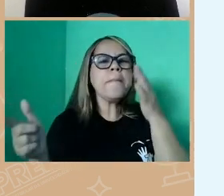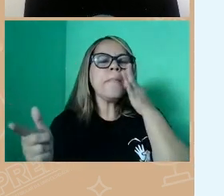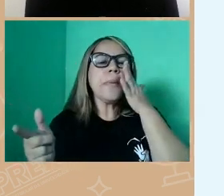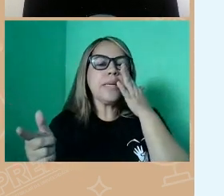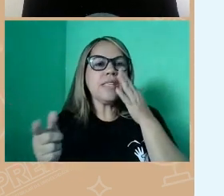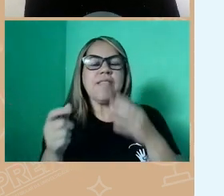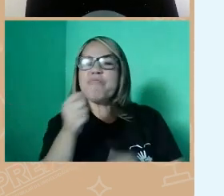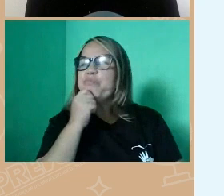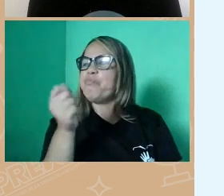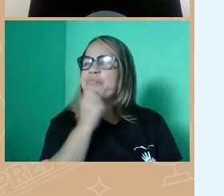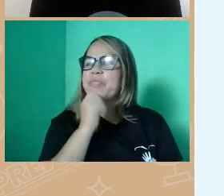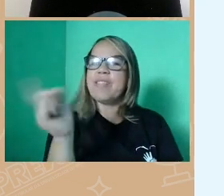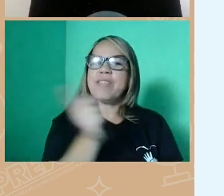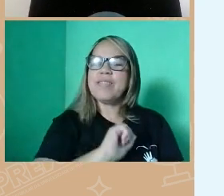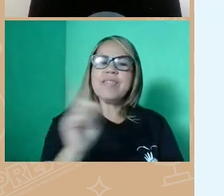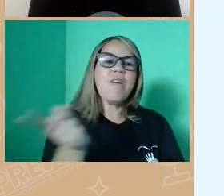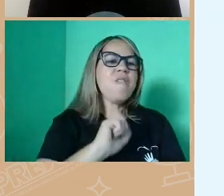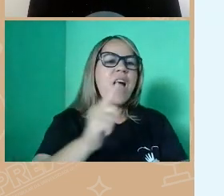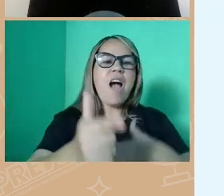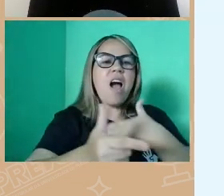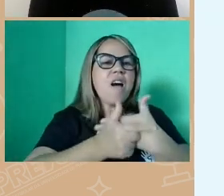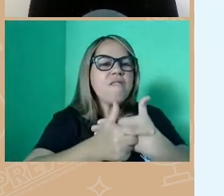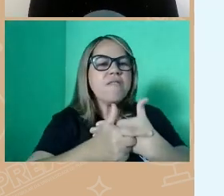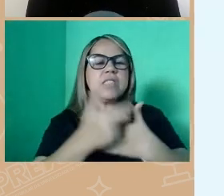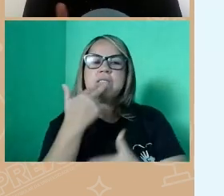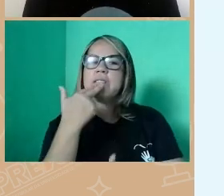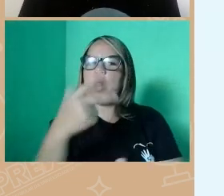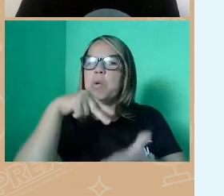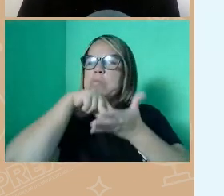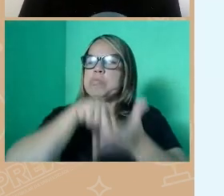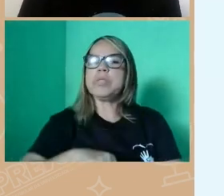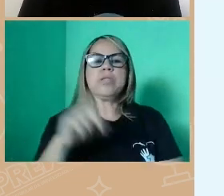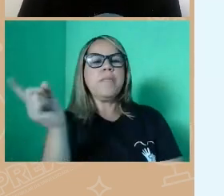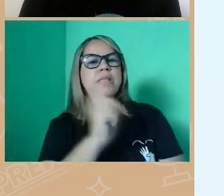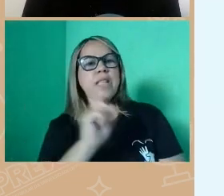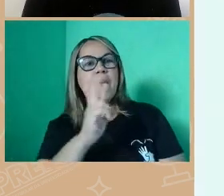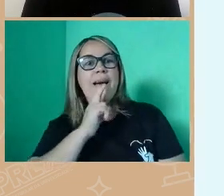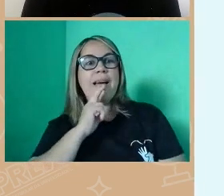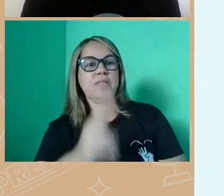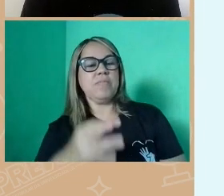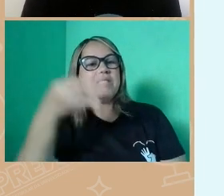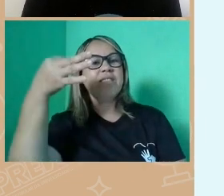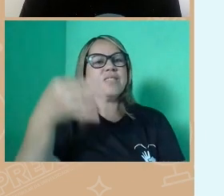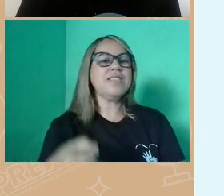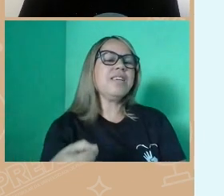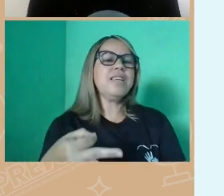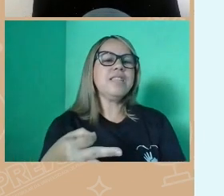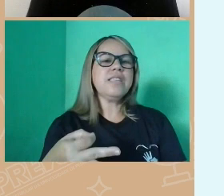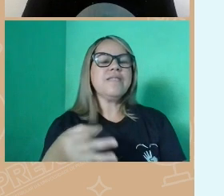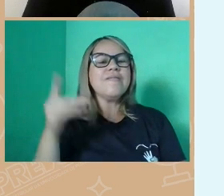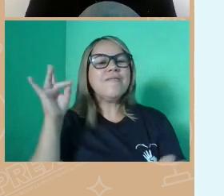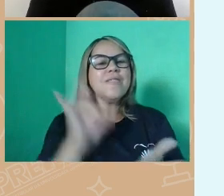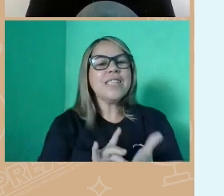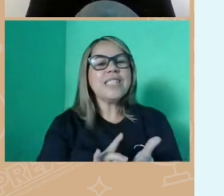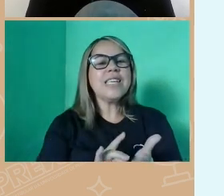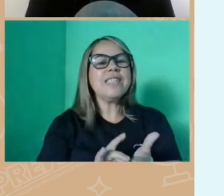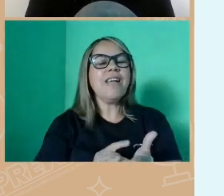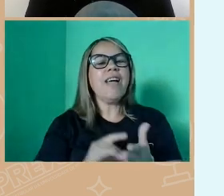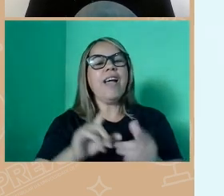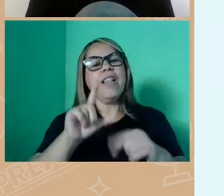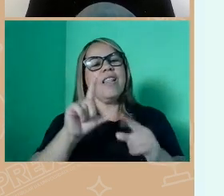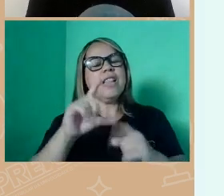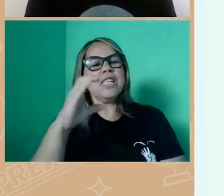ainda, a função da linguagem predominante. A resposta correta é, de fato, a letra C.